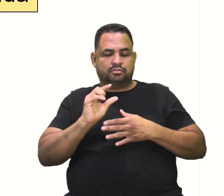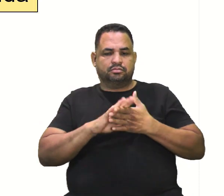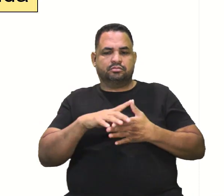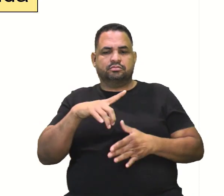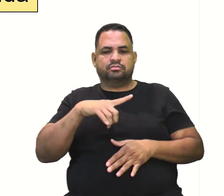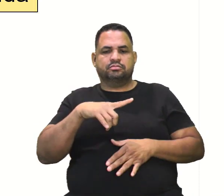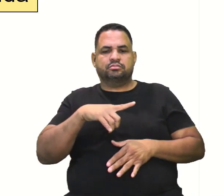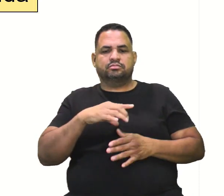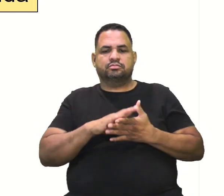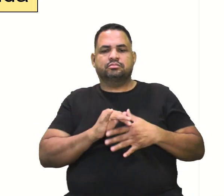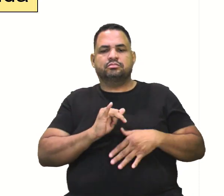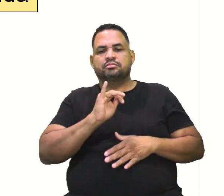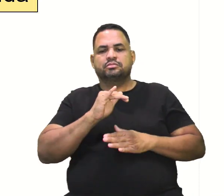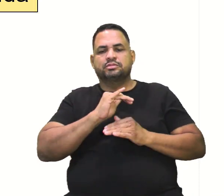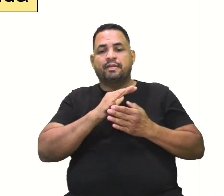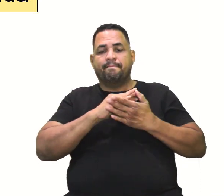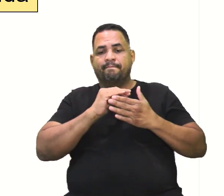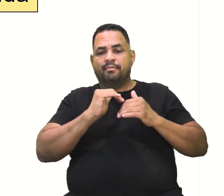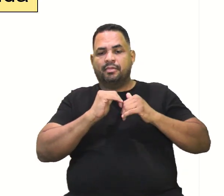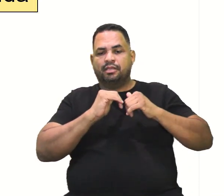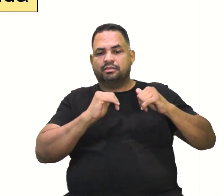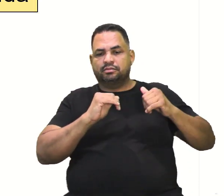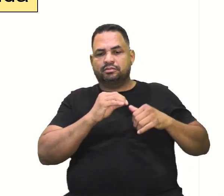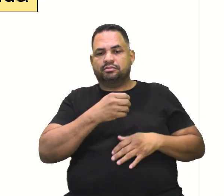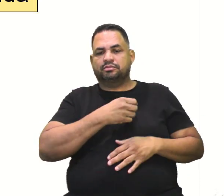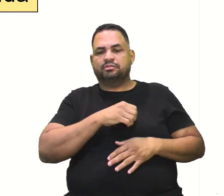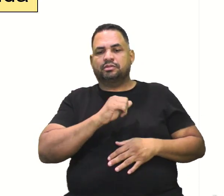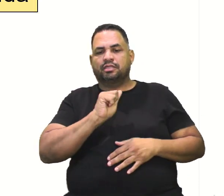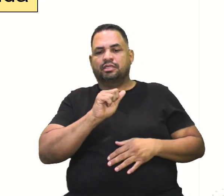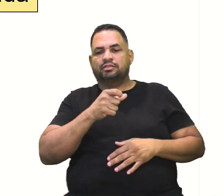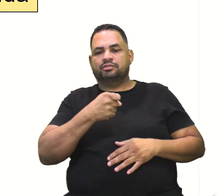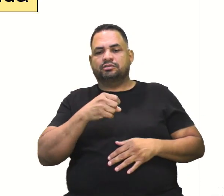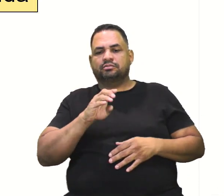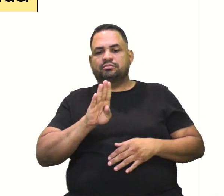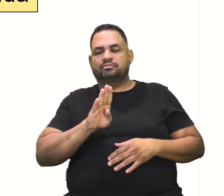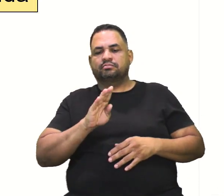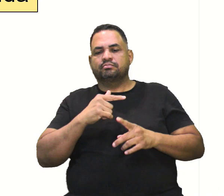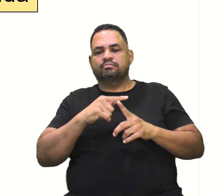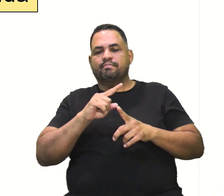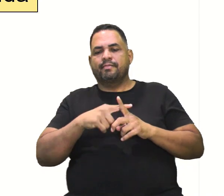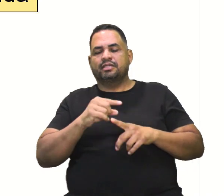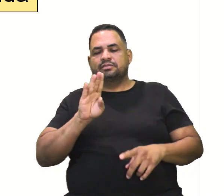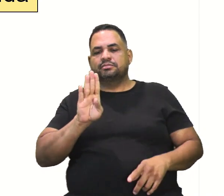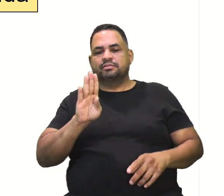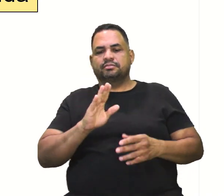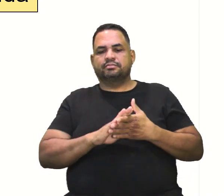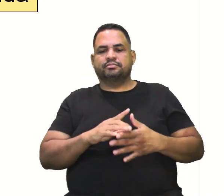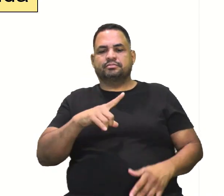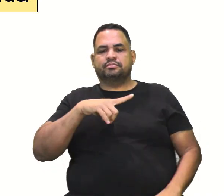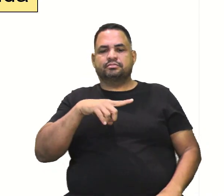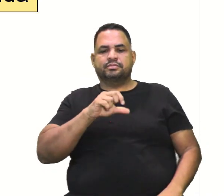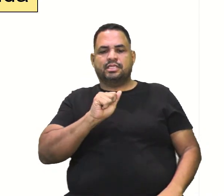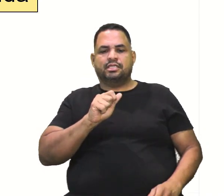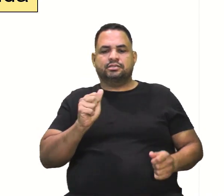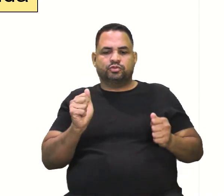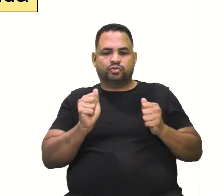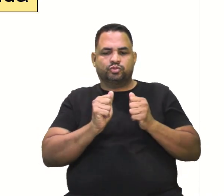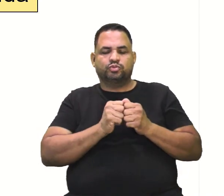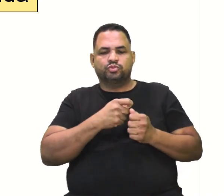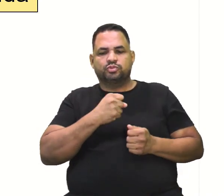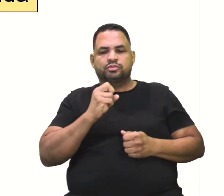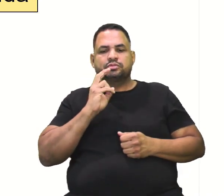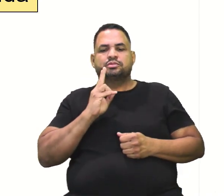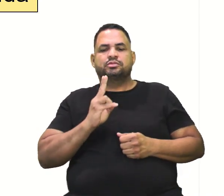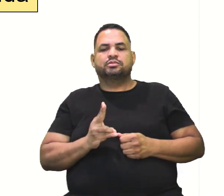reduzida, onde a gente isola o y. Ax mais b. Toda vez que a gente tiver esse a grudadinho no x, é